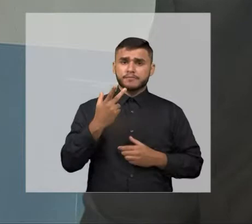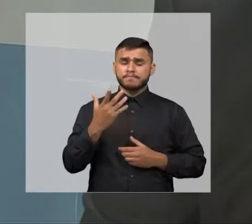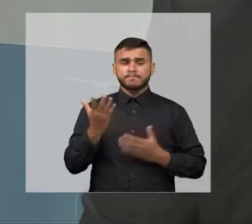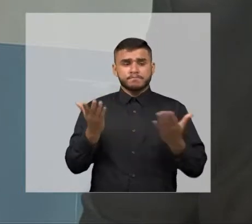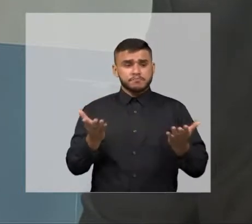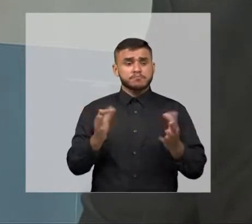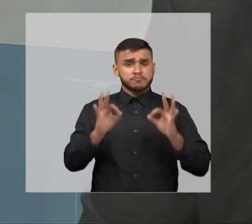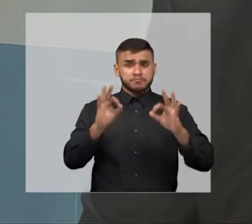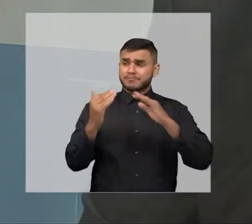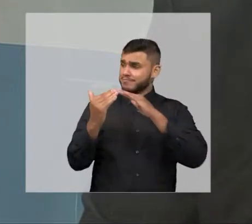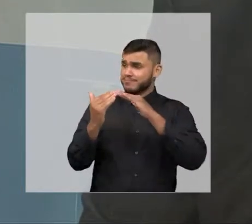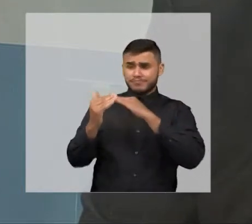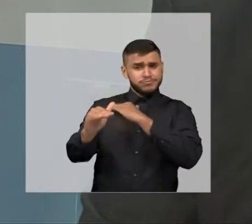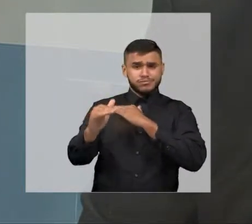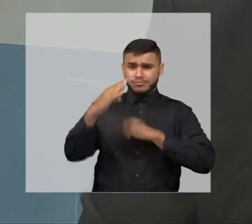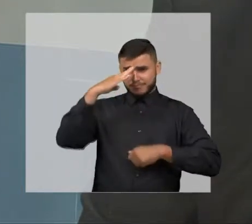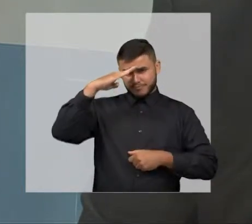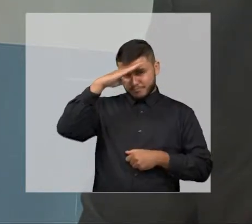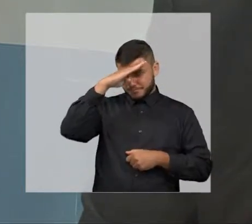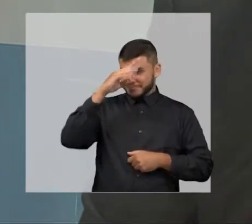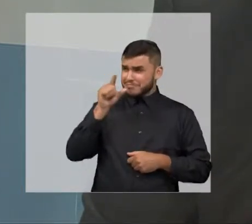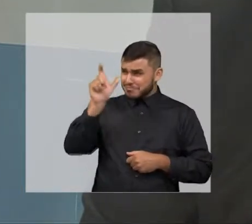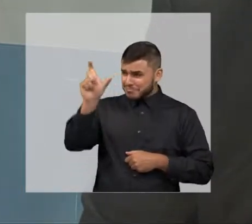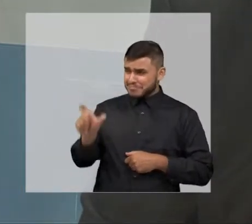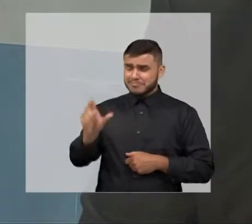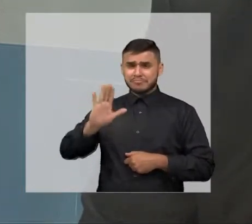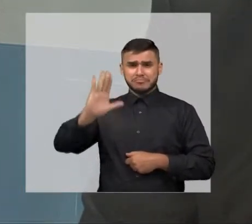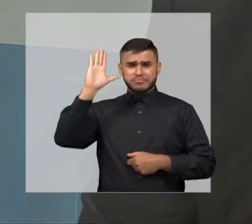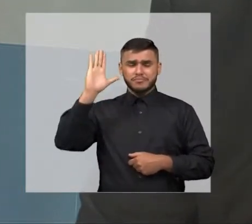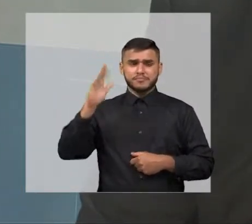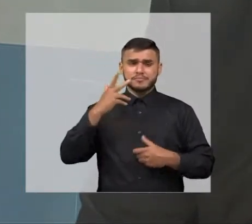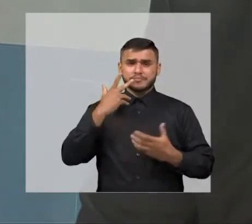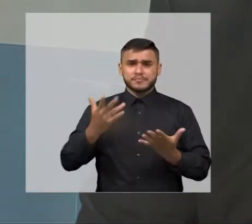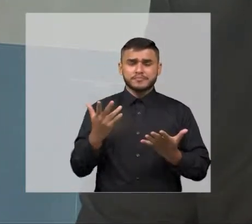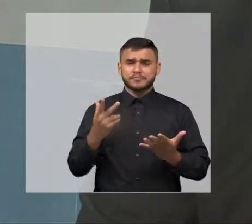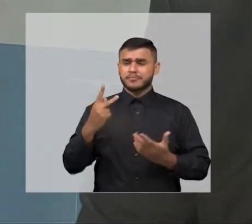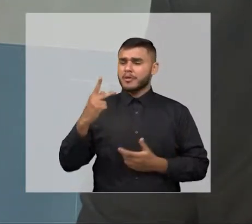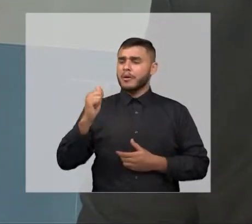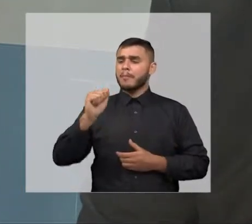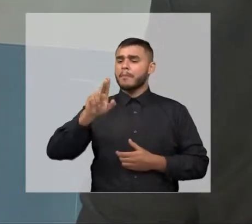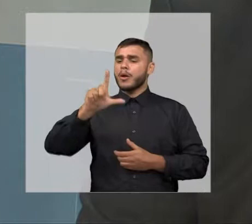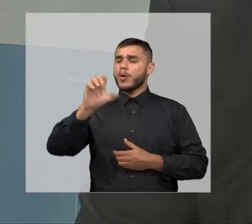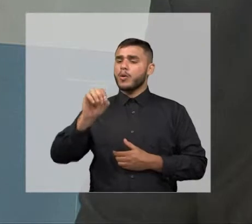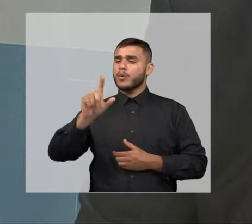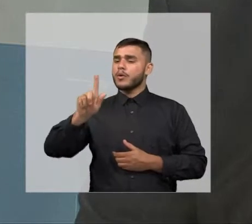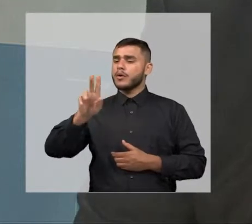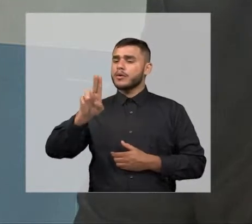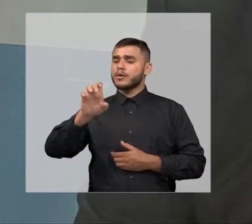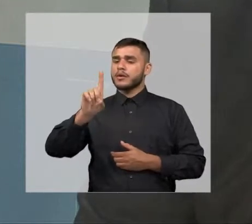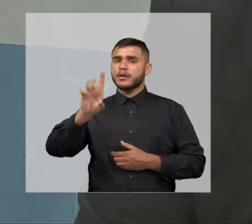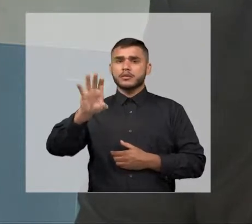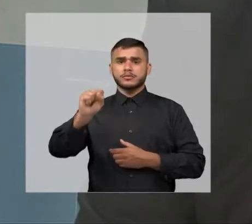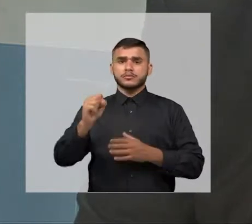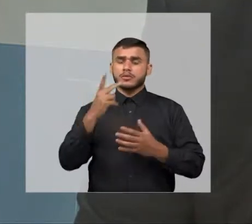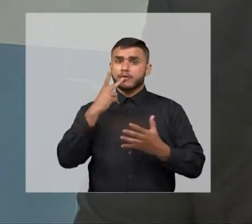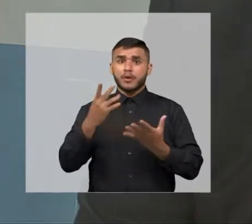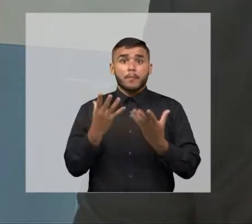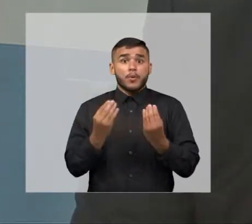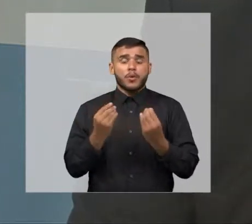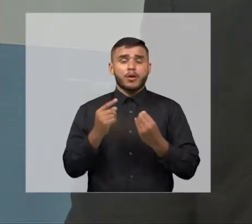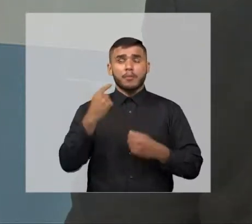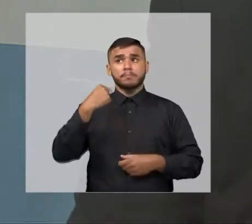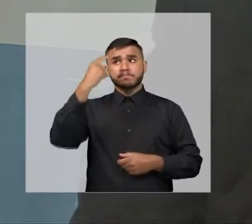em relação à economia, porque o pensamento do Bolsonaro e do Paulo Guedes é altamente liberal, é